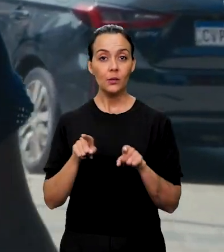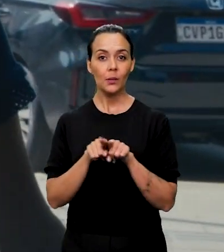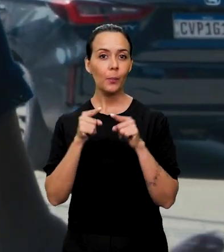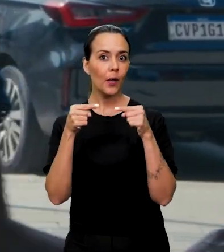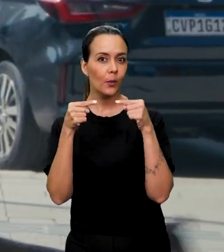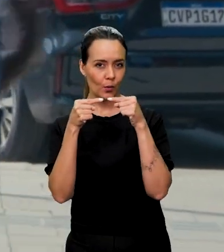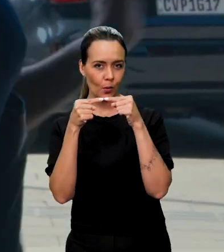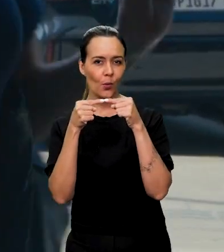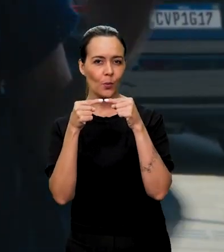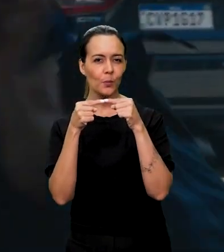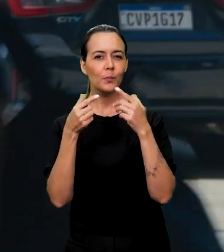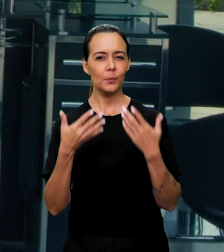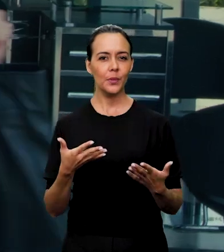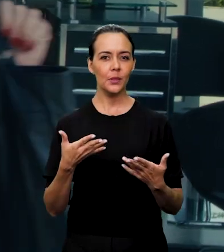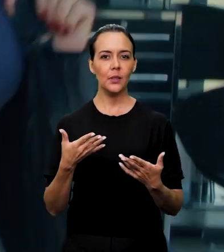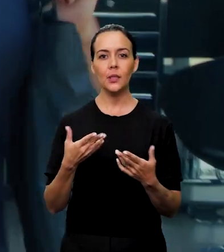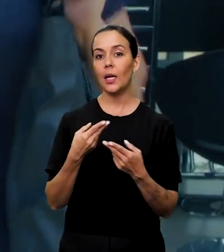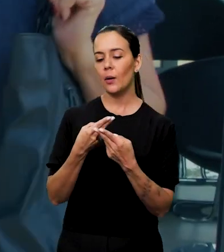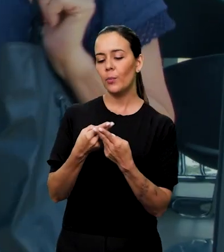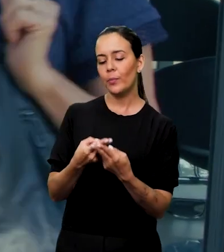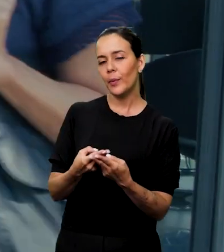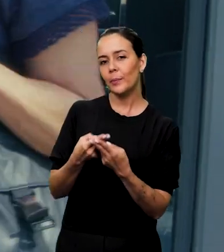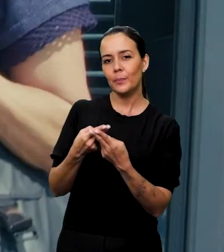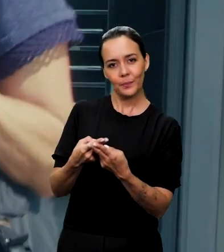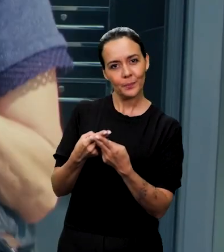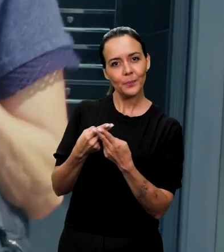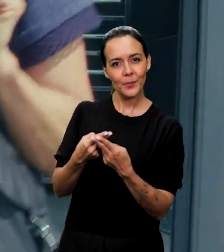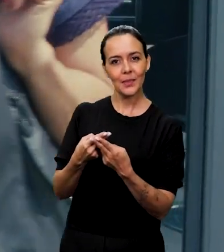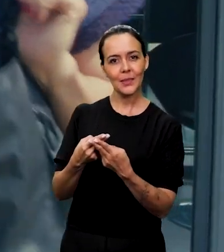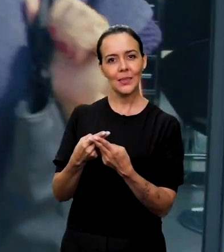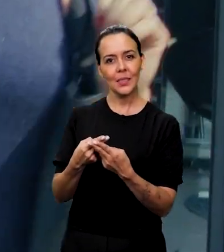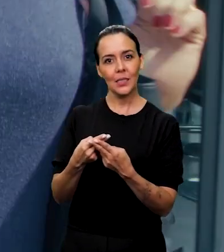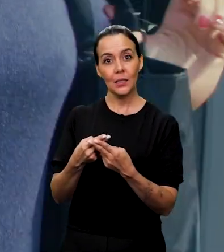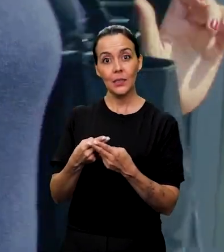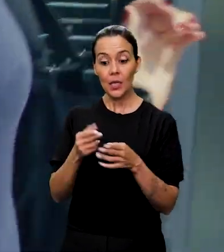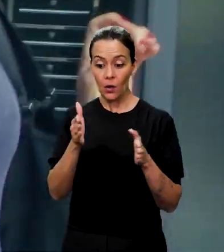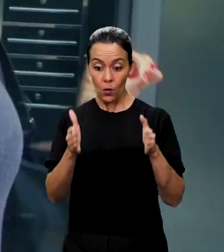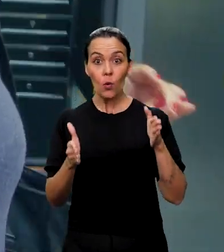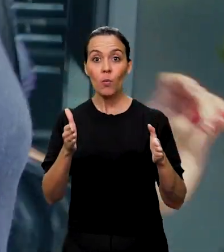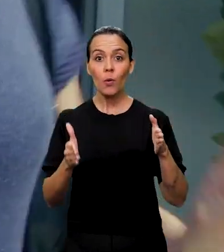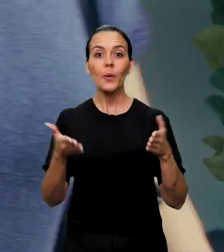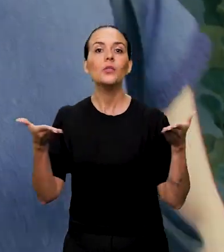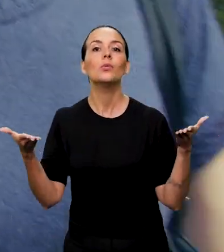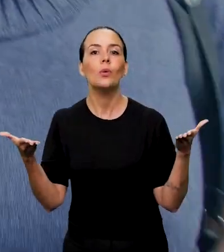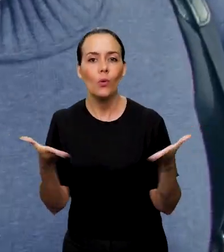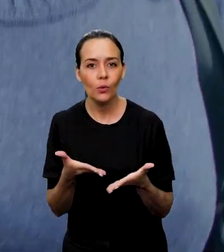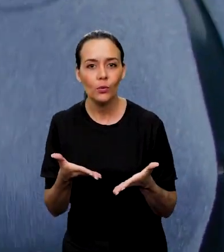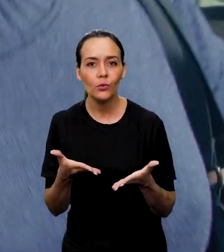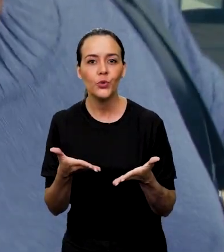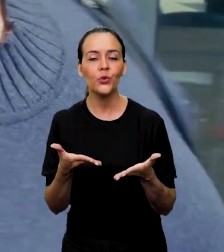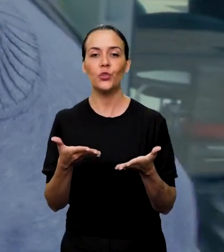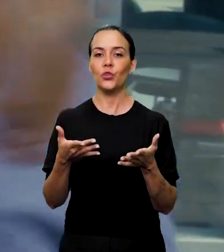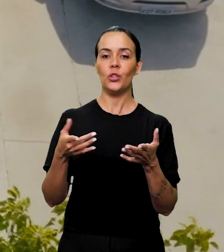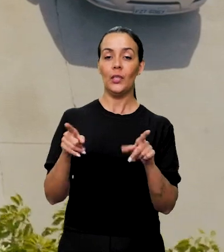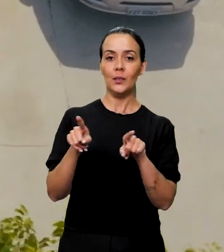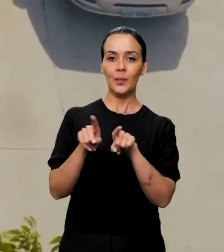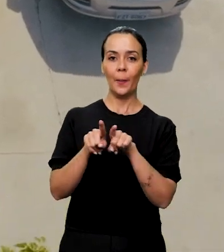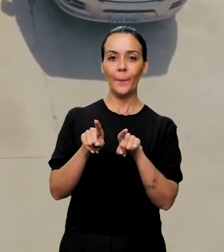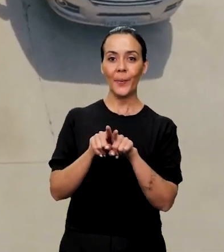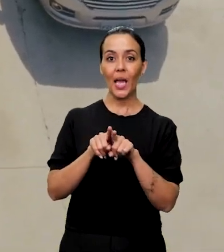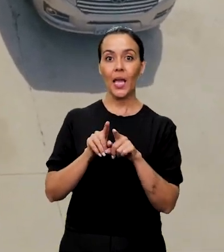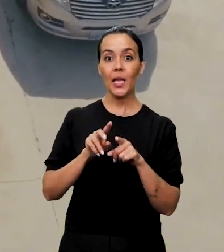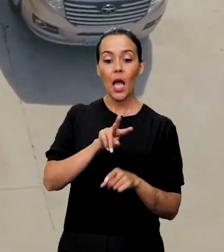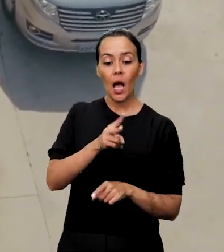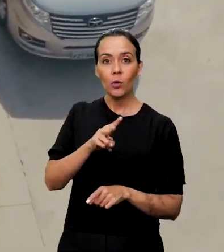uma certa tolerância que marca o mundo contemporâneo em relação às formas alternativas